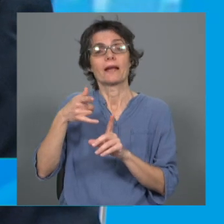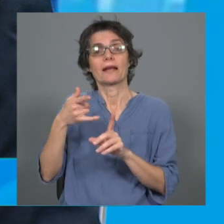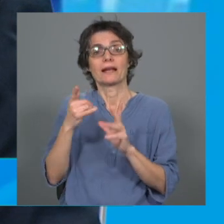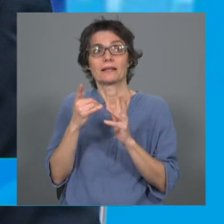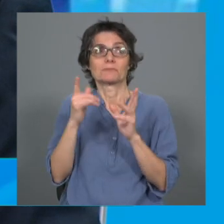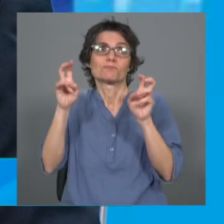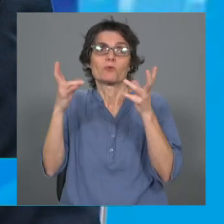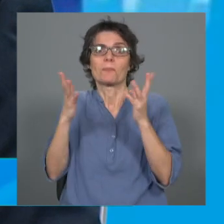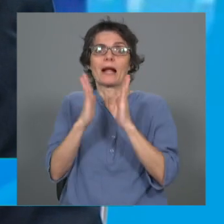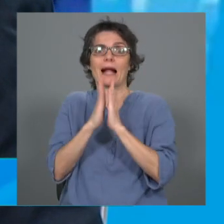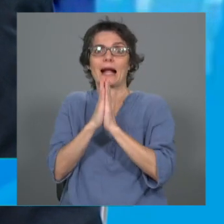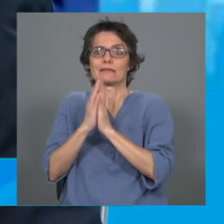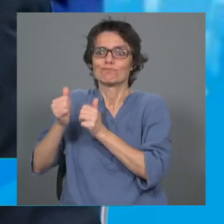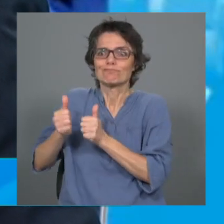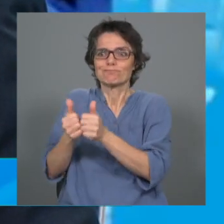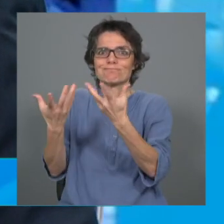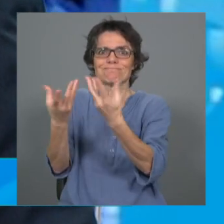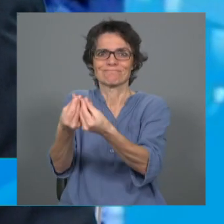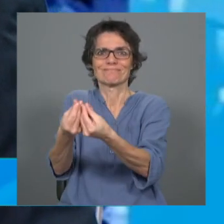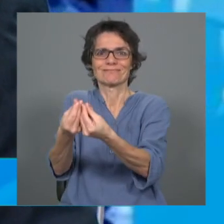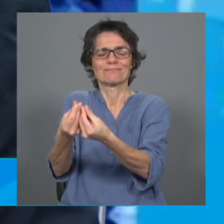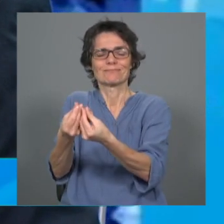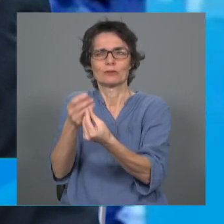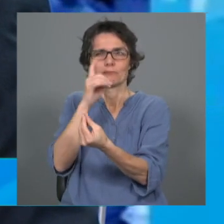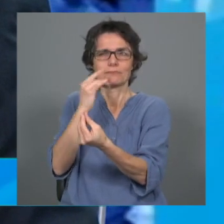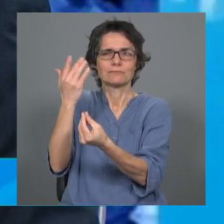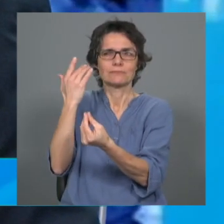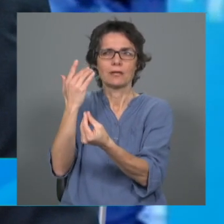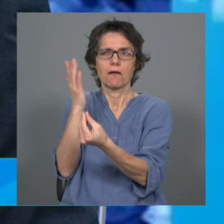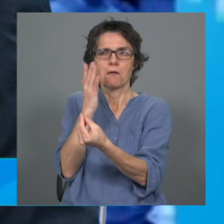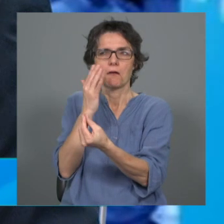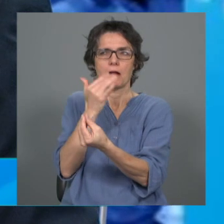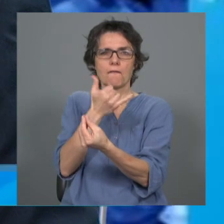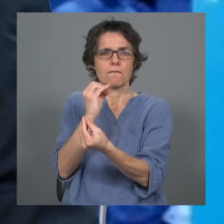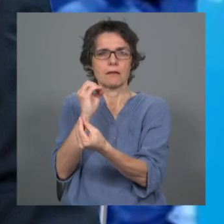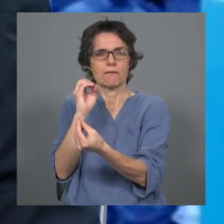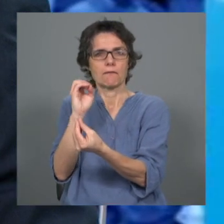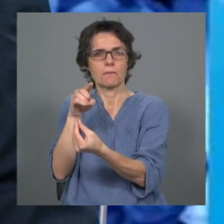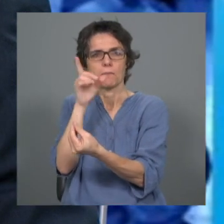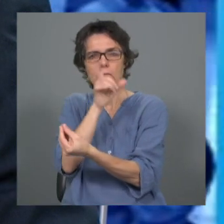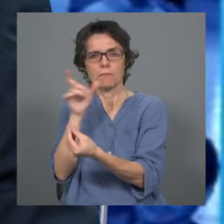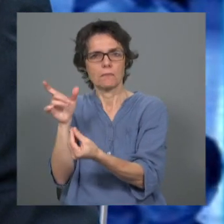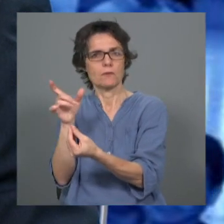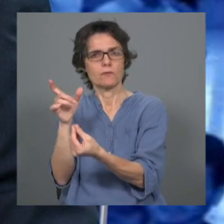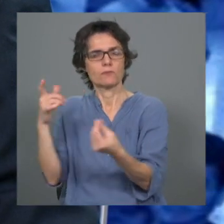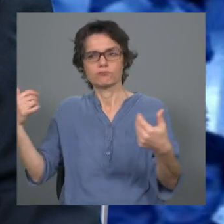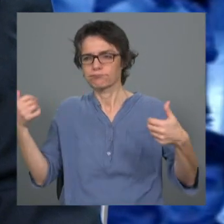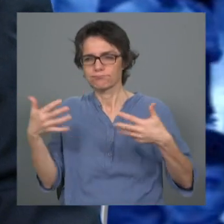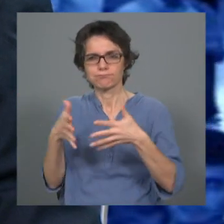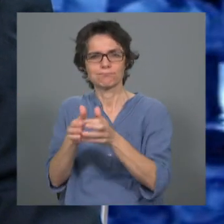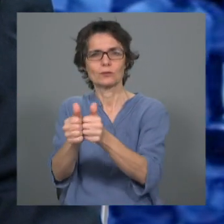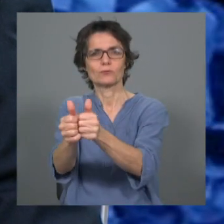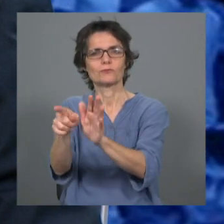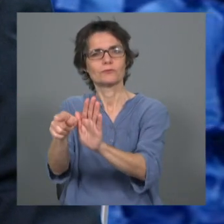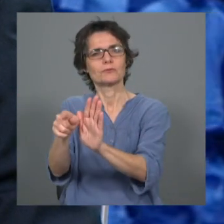E por isso, pelos números que tínhamos na altura, cerca de 20 mil pessoas a caminhar, em todas as comunidades cristãs,